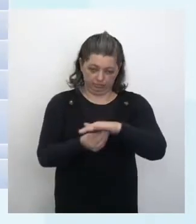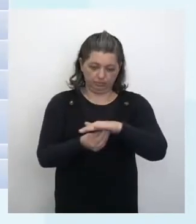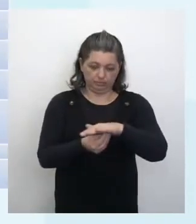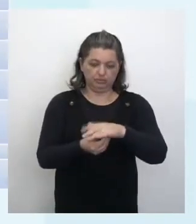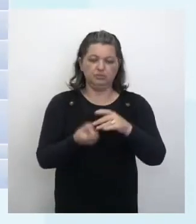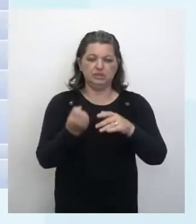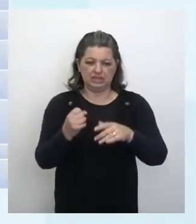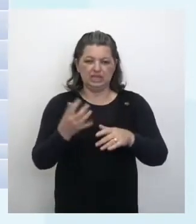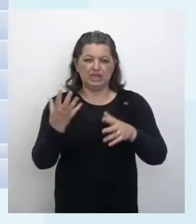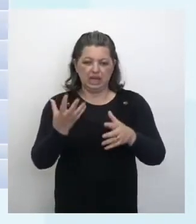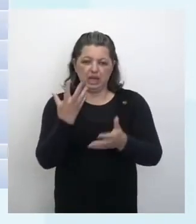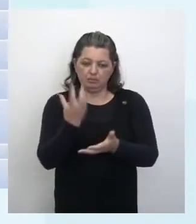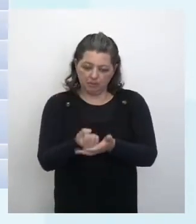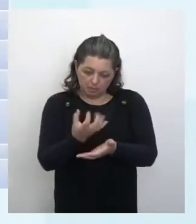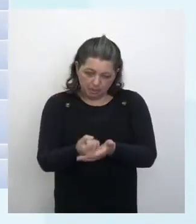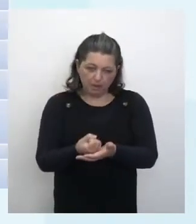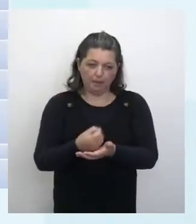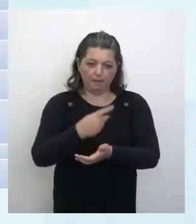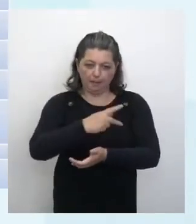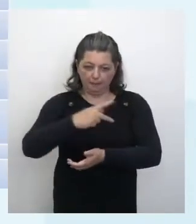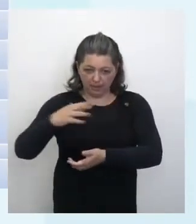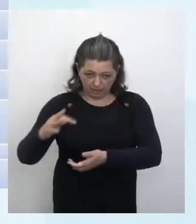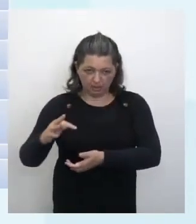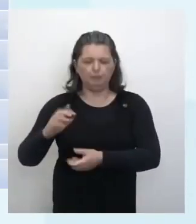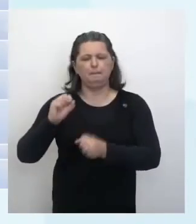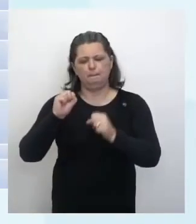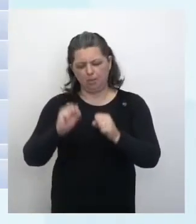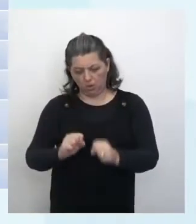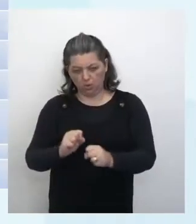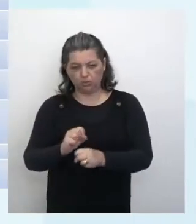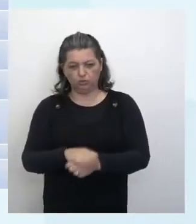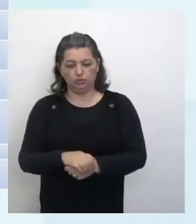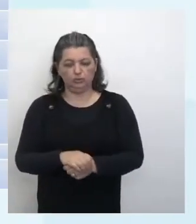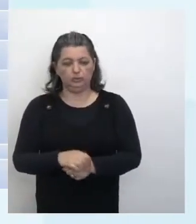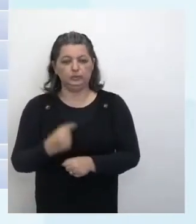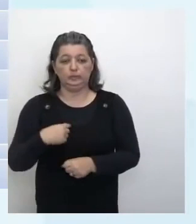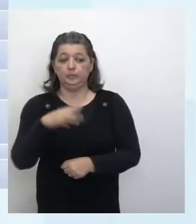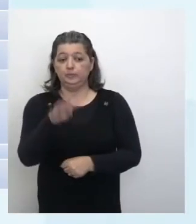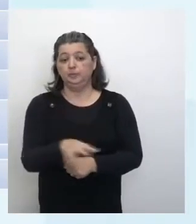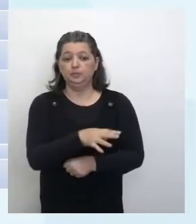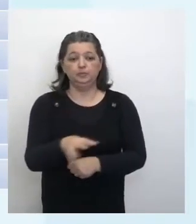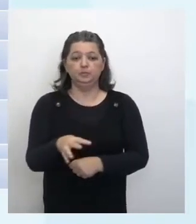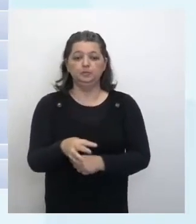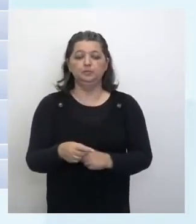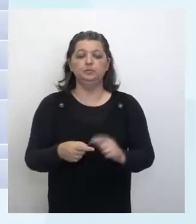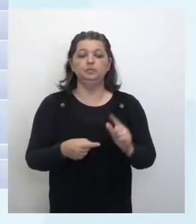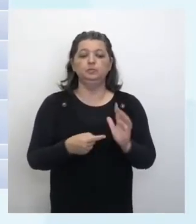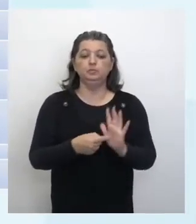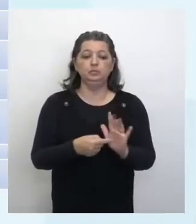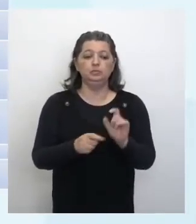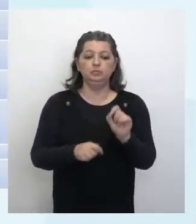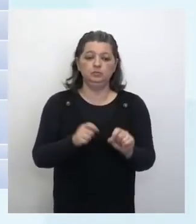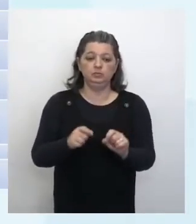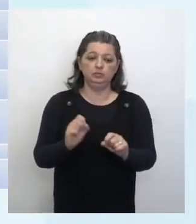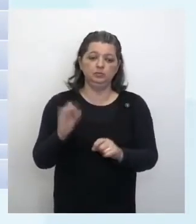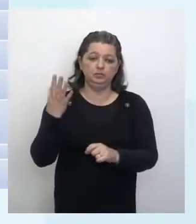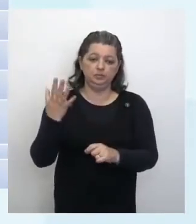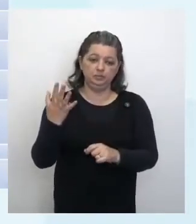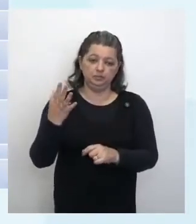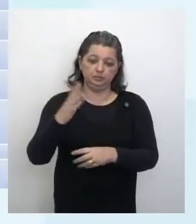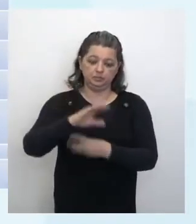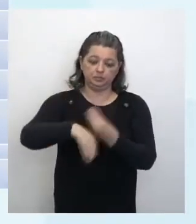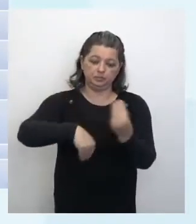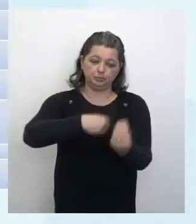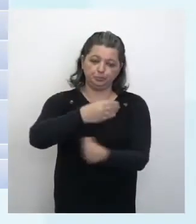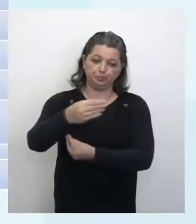baixar o PPT para ler mais calmamente, pode. Aqui eu tenho uma tabela que indica o que acontece quando eu